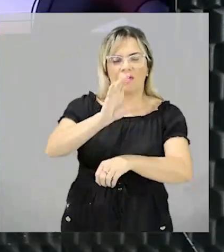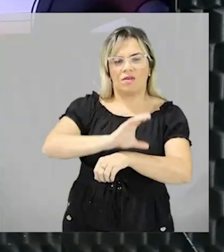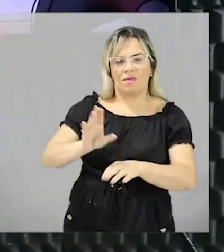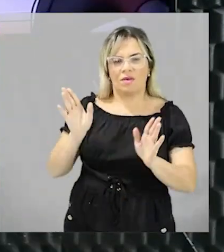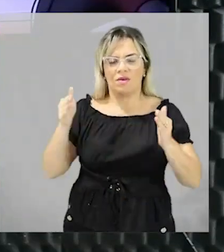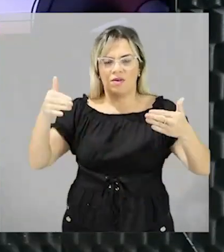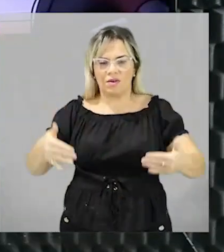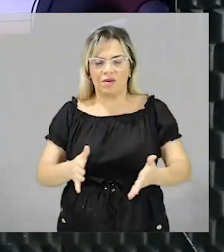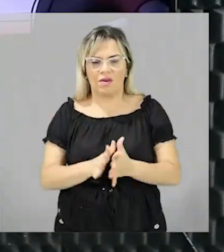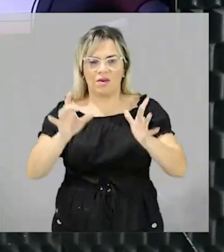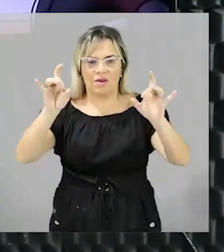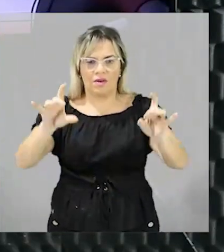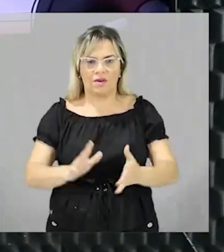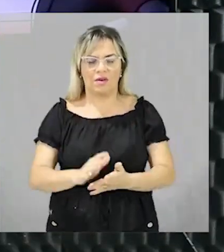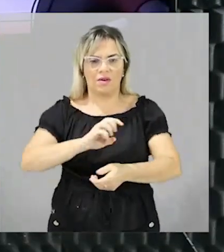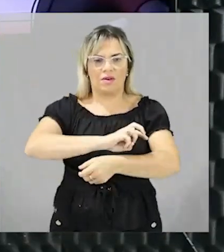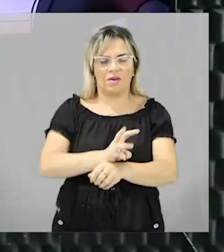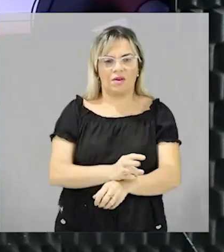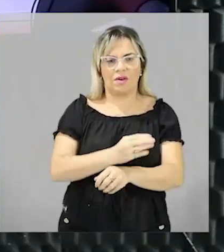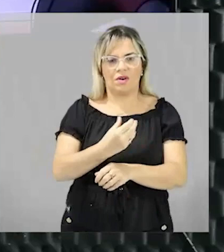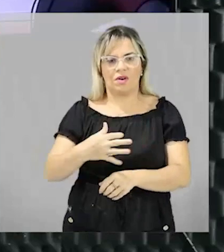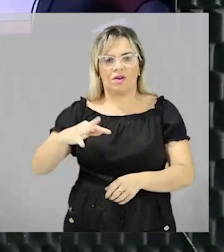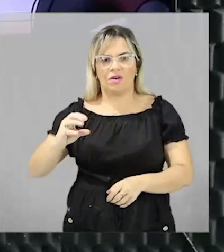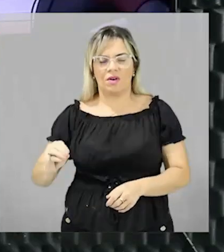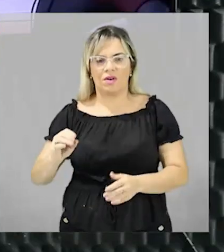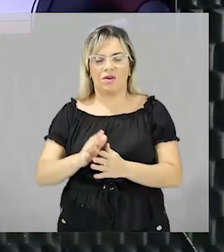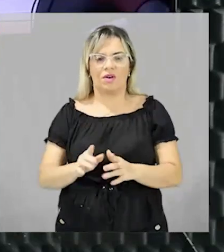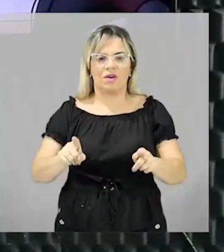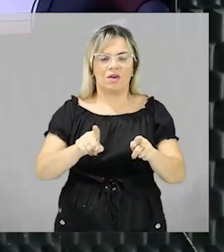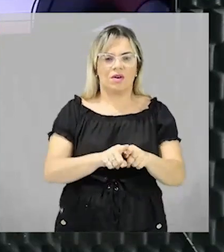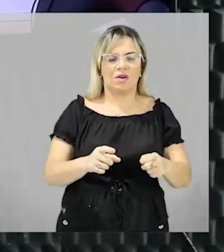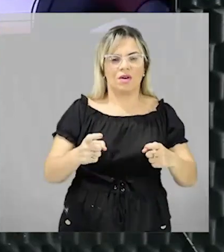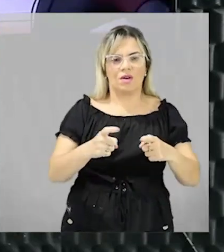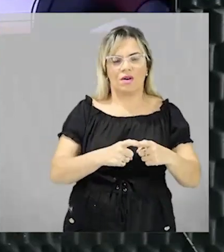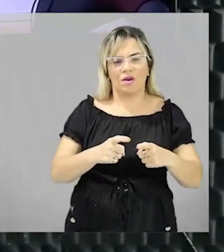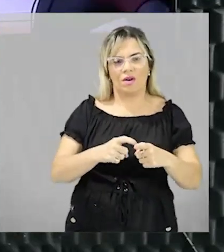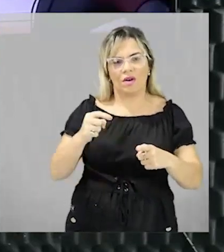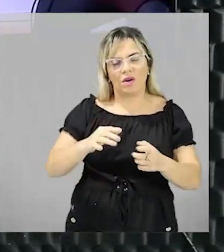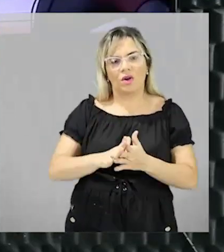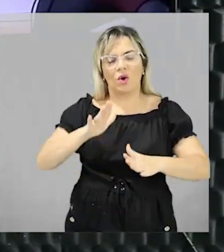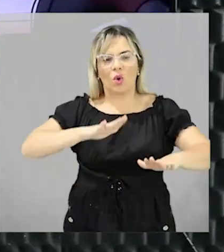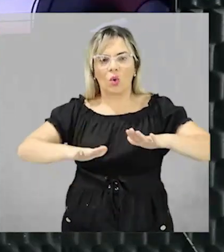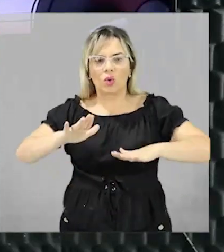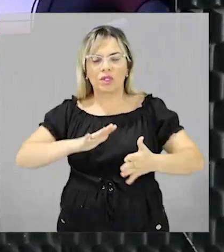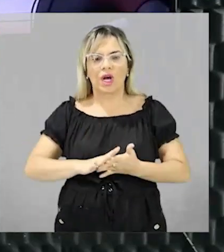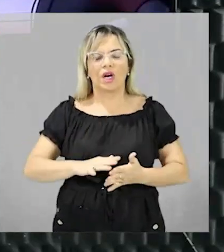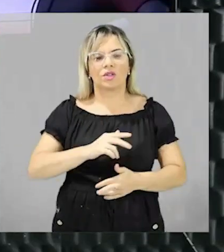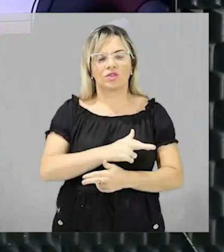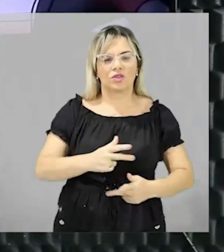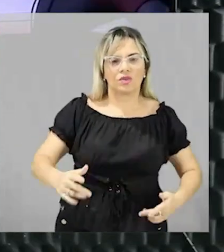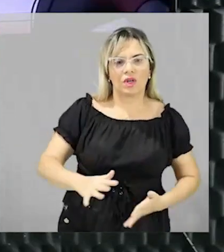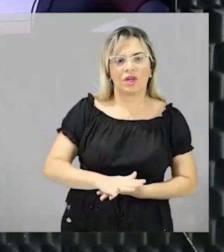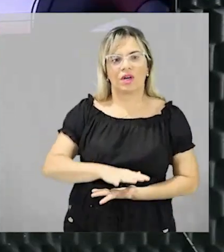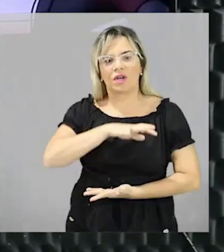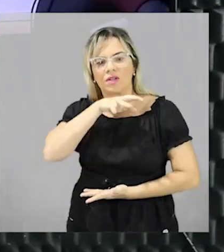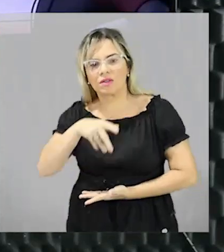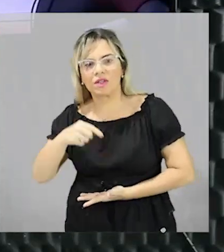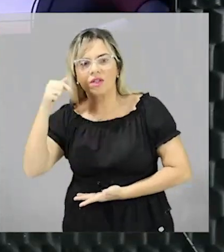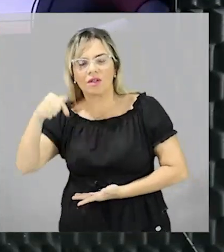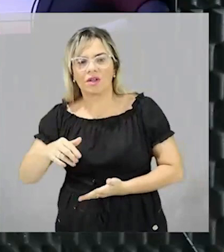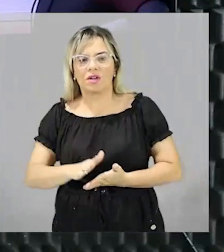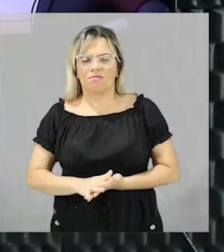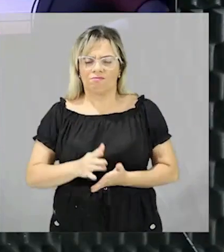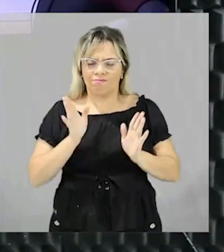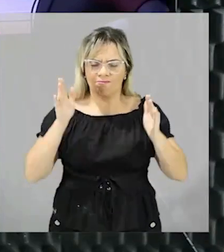foca em um curso específico da UEMA, como por exemplo CFO ou Medicina Veterinária, por exemplo, muita atenção nessa temática, tá? Porque a UEMA